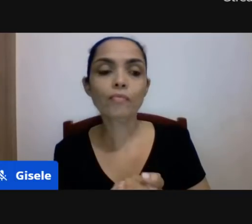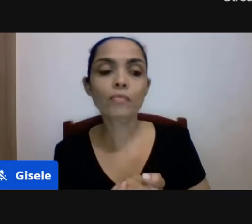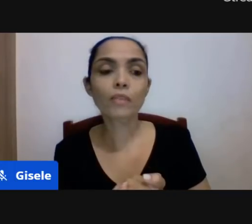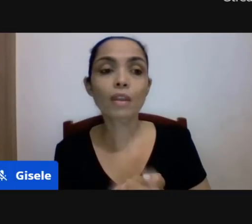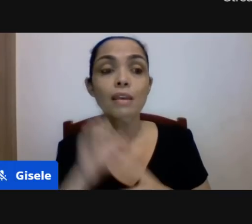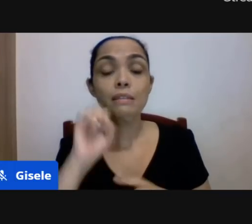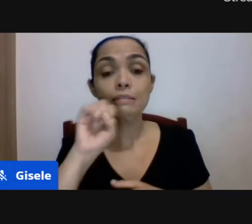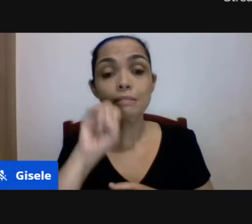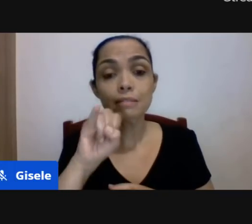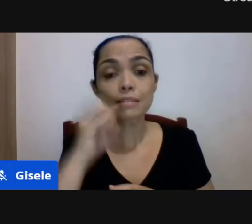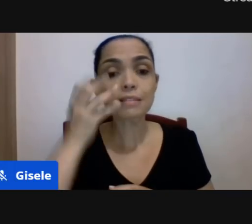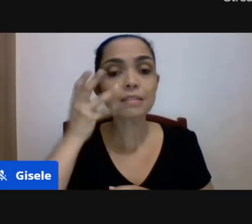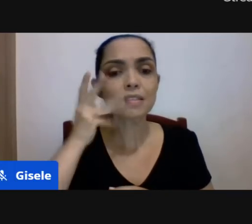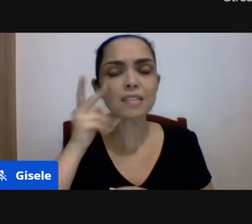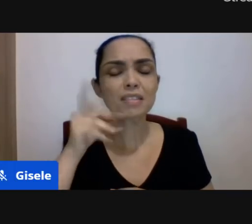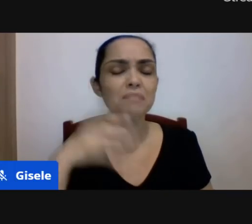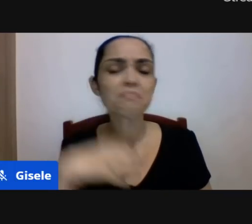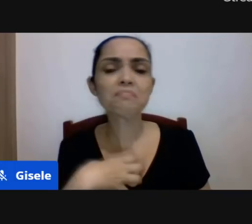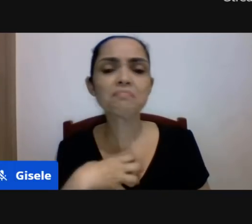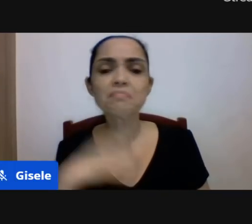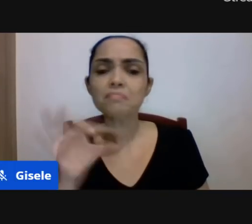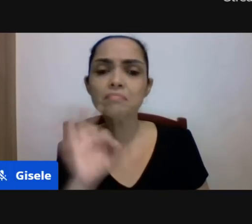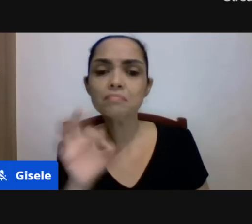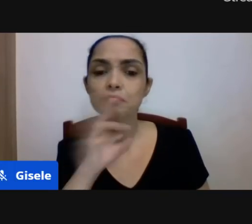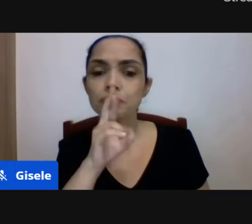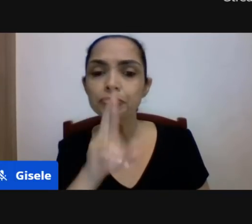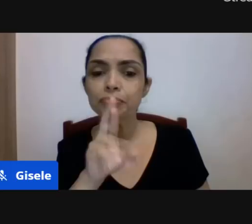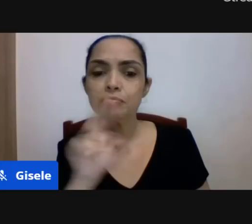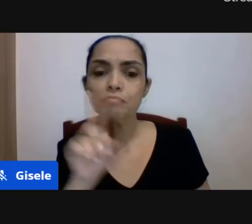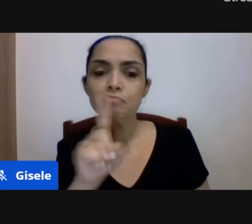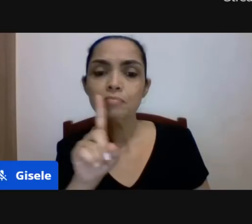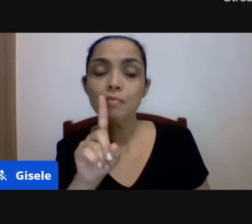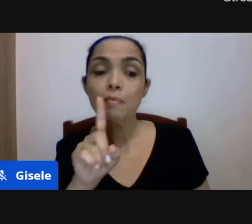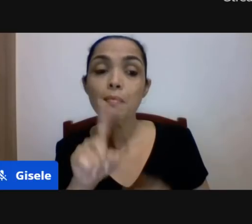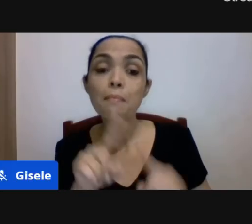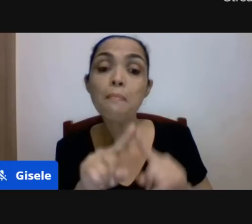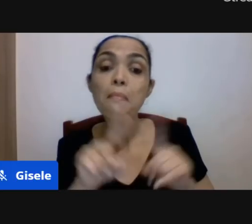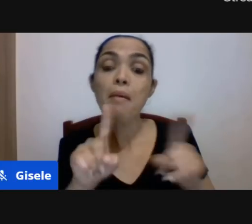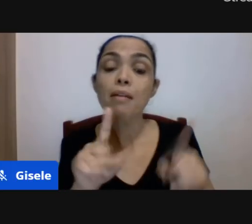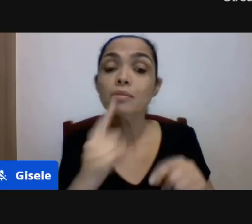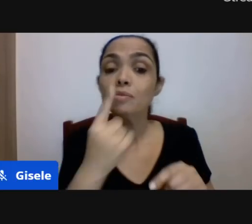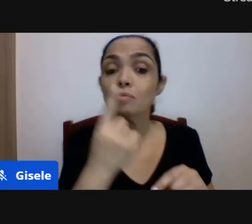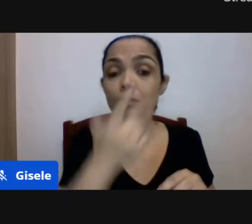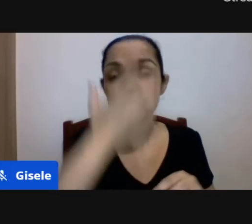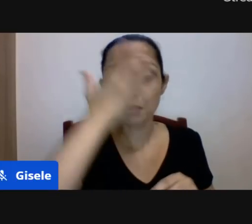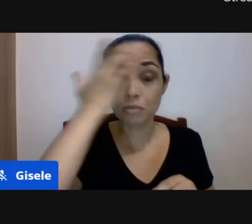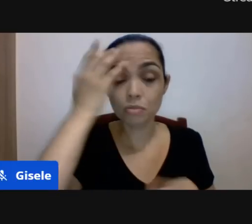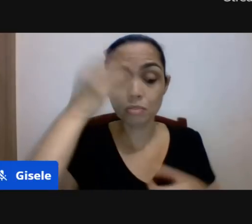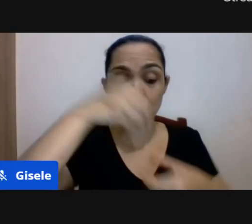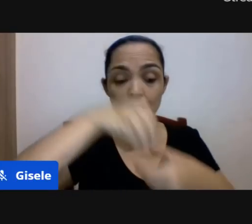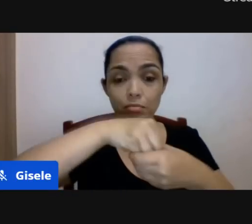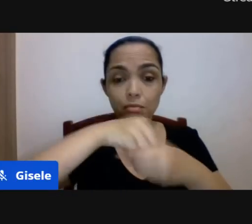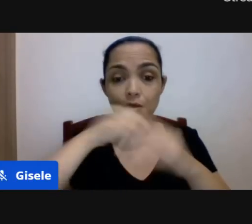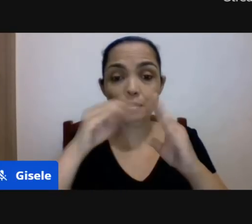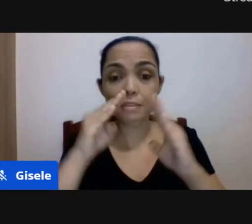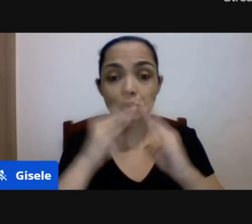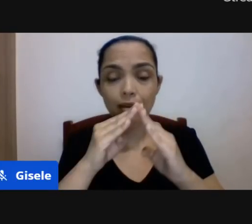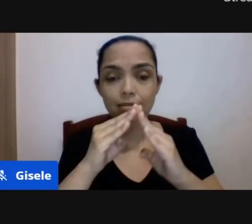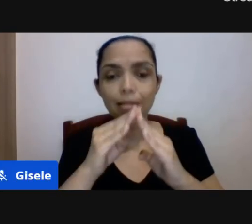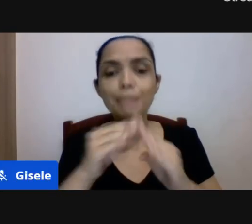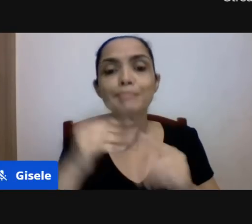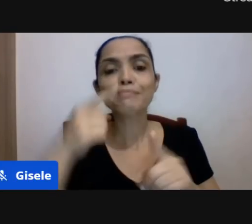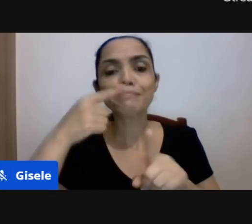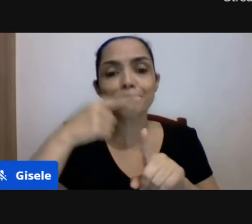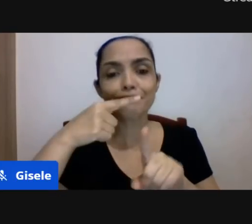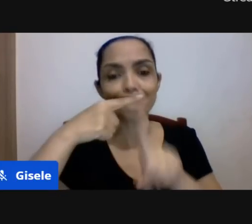teve sintoma nenhum, ou o funcionário não teve sintoma nenhum, mas um familiar dele está com Covid. Sabe-se que tem um